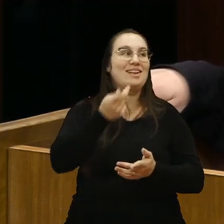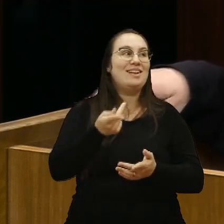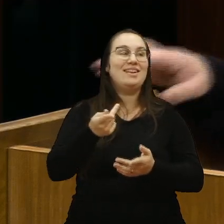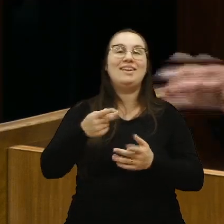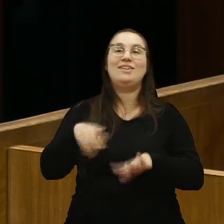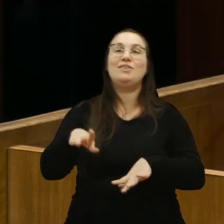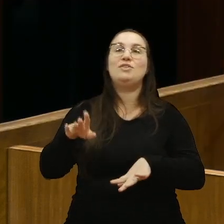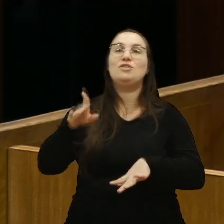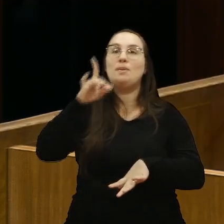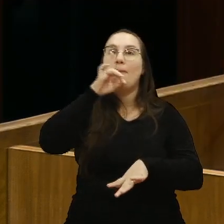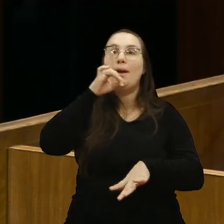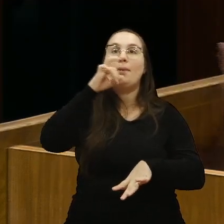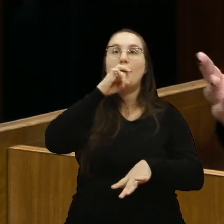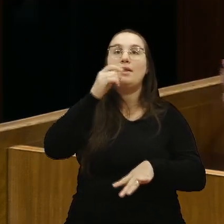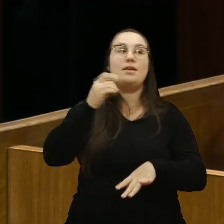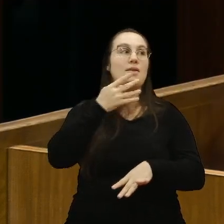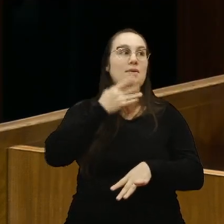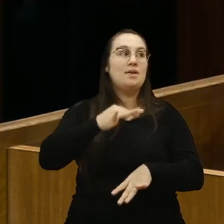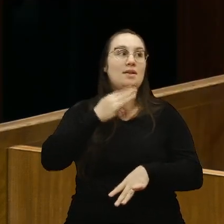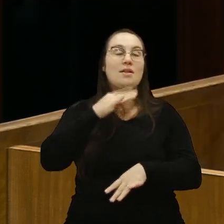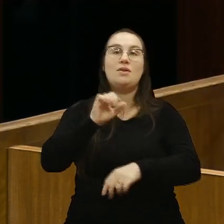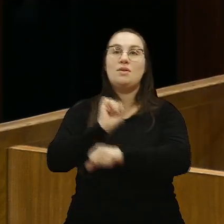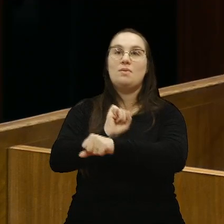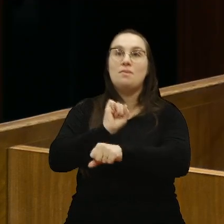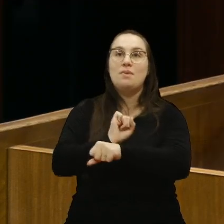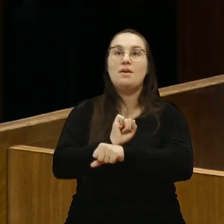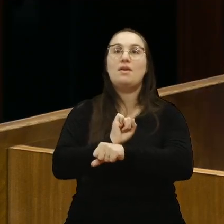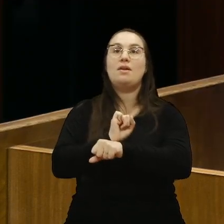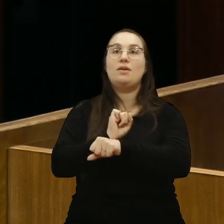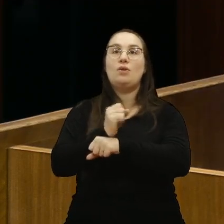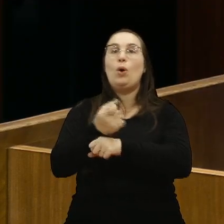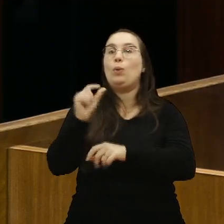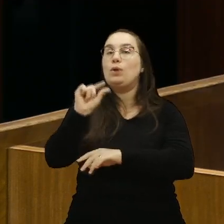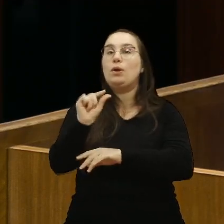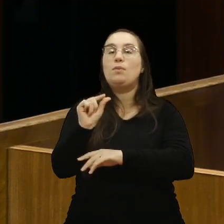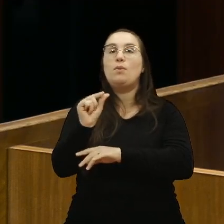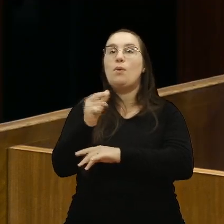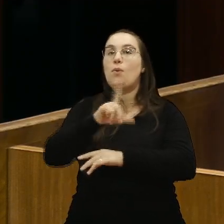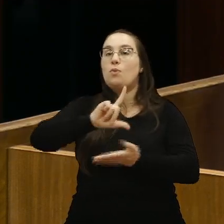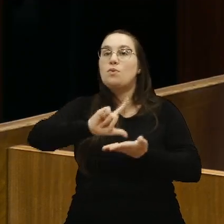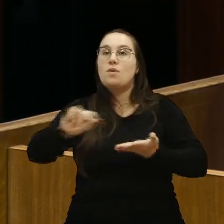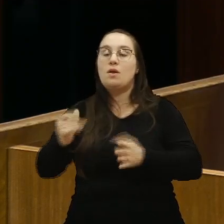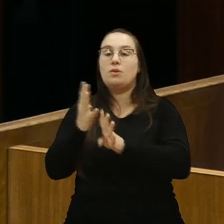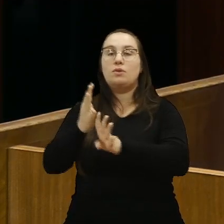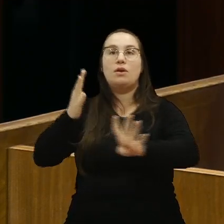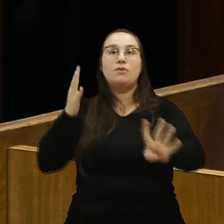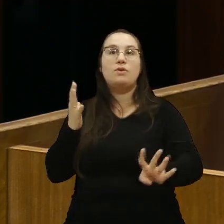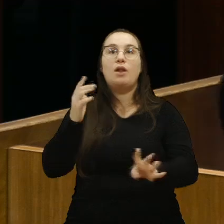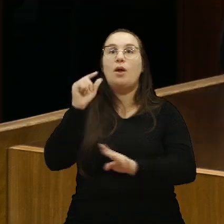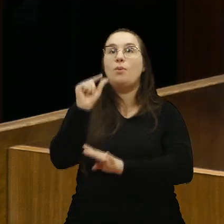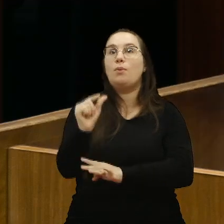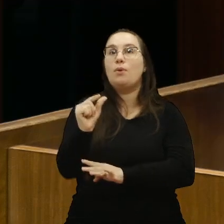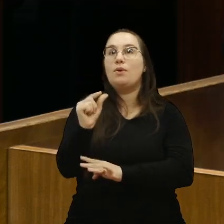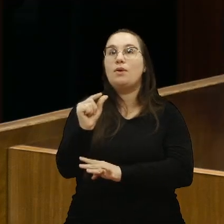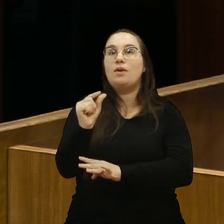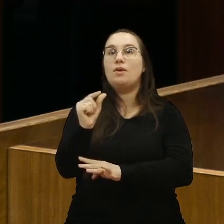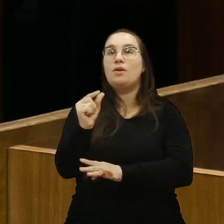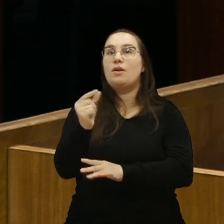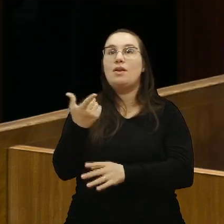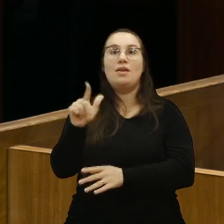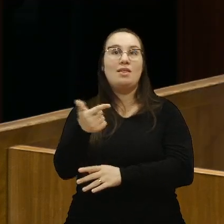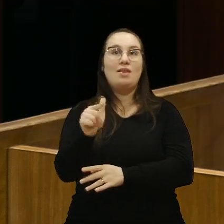de crianças que estão aguardando há muito tempo, ou daqui a pouco saíram dessa fila por algum motivo e não